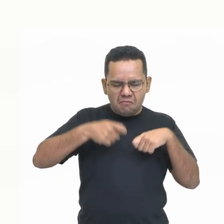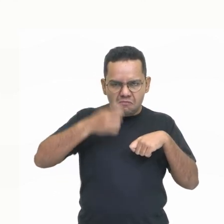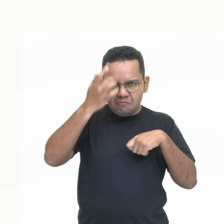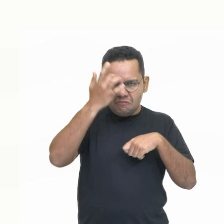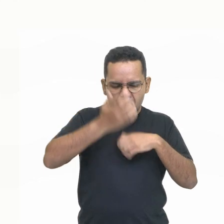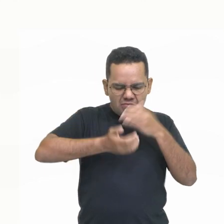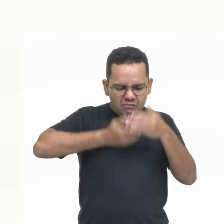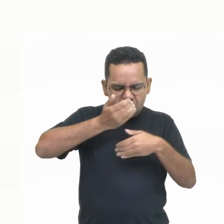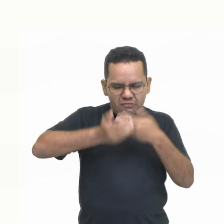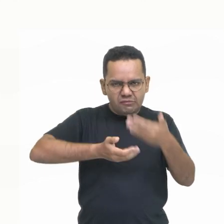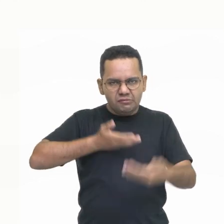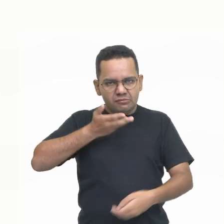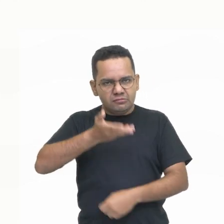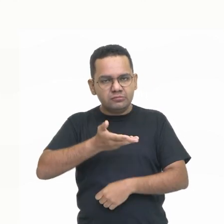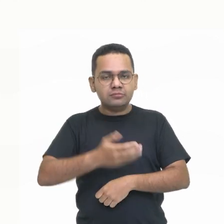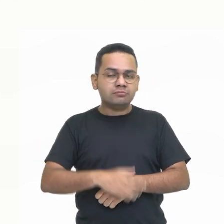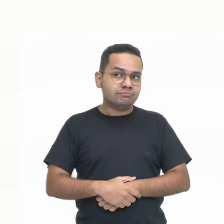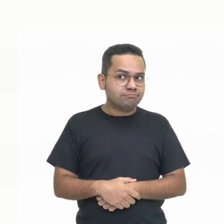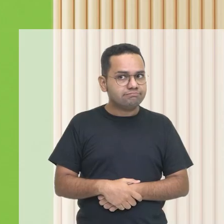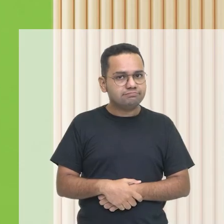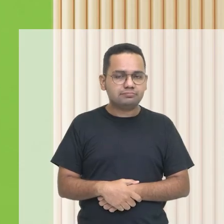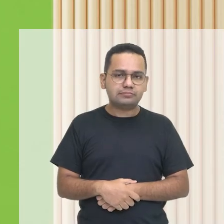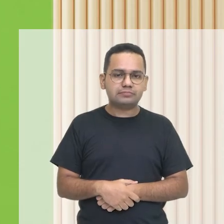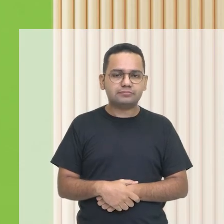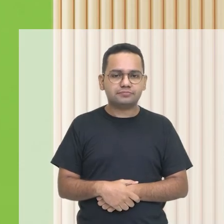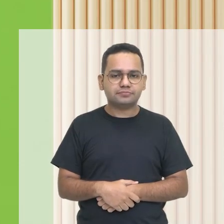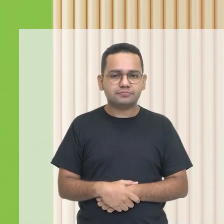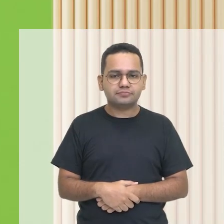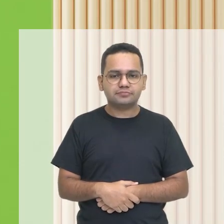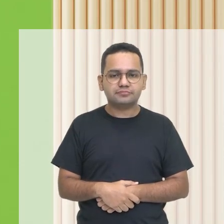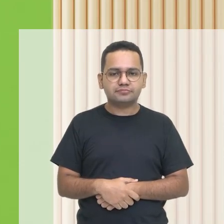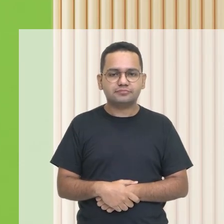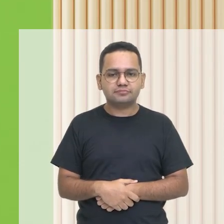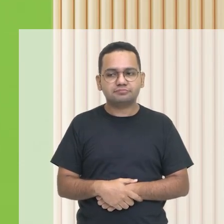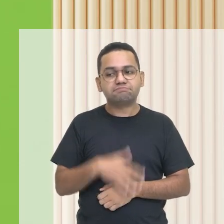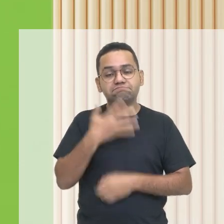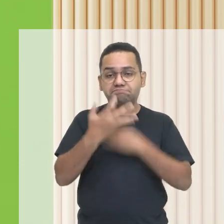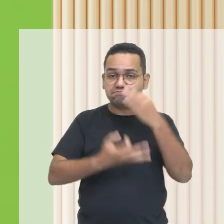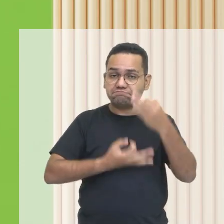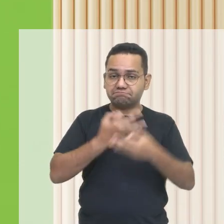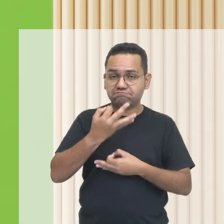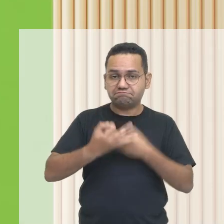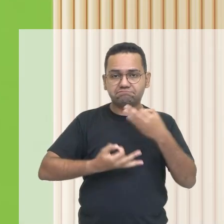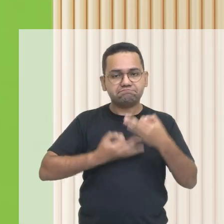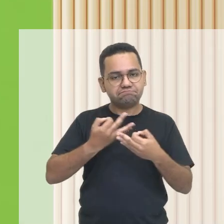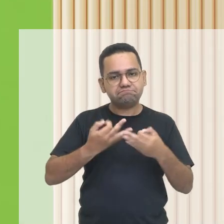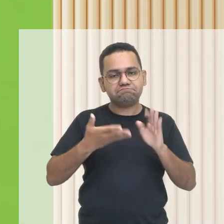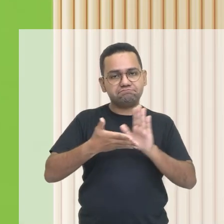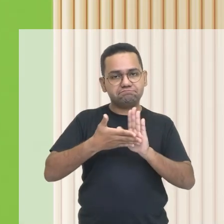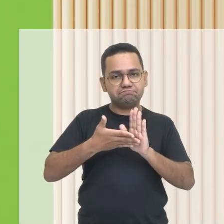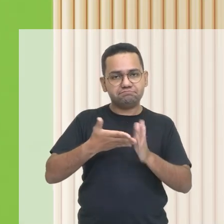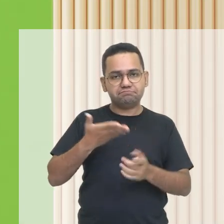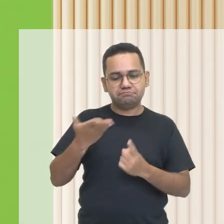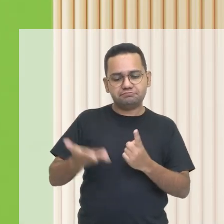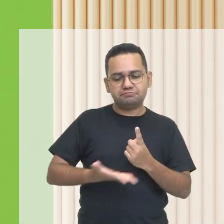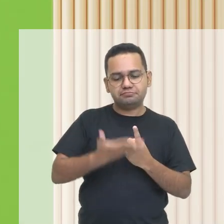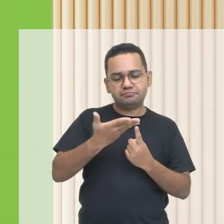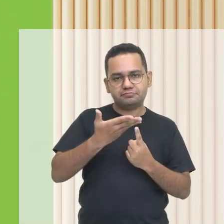fácil encontrar alimentos, certo? Então, essa foi a maior crítica à hipótese